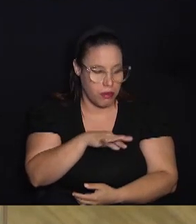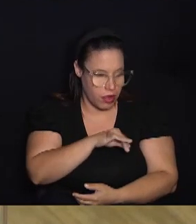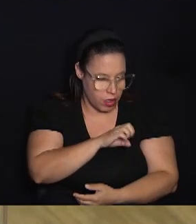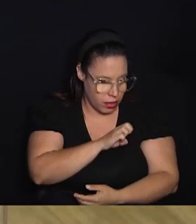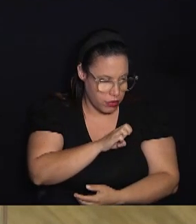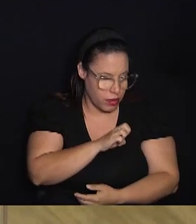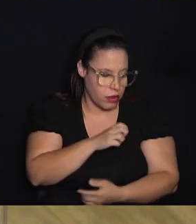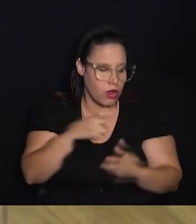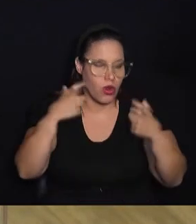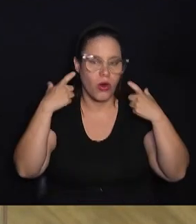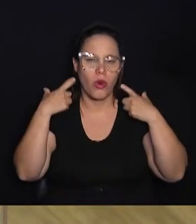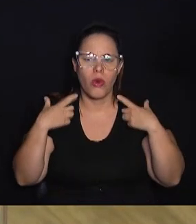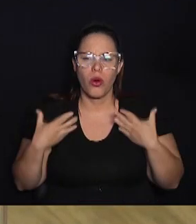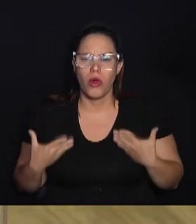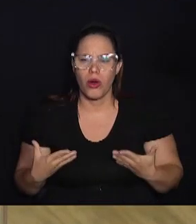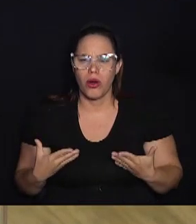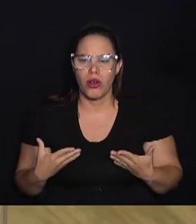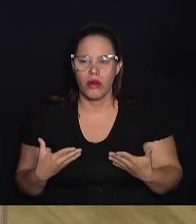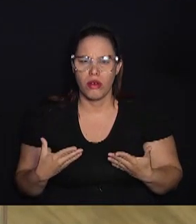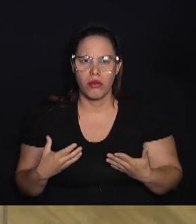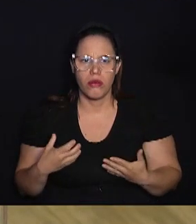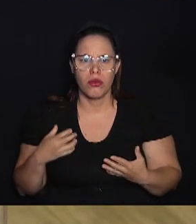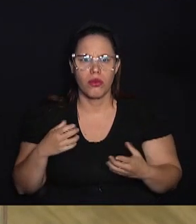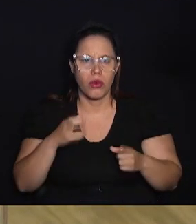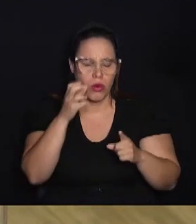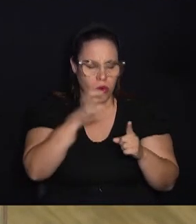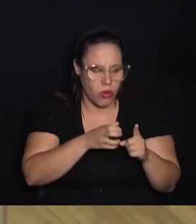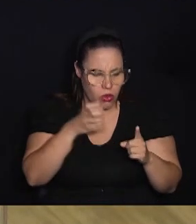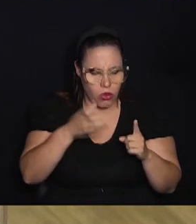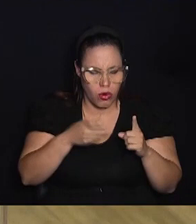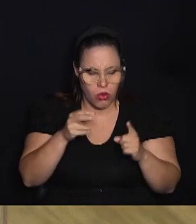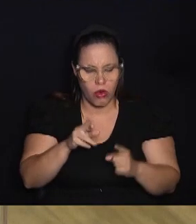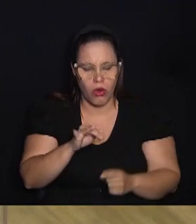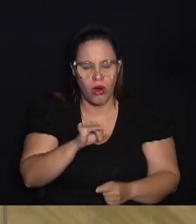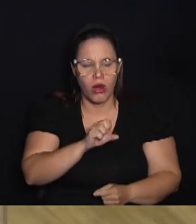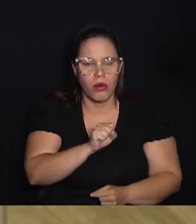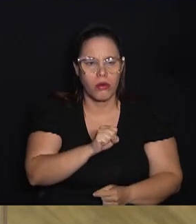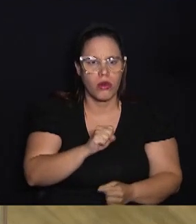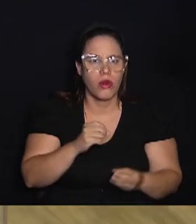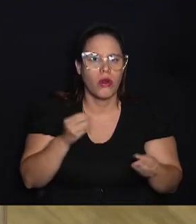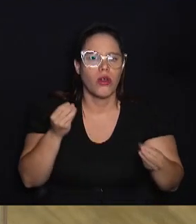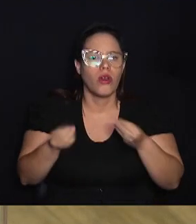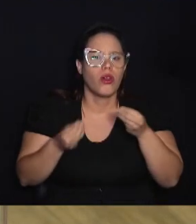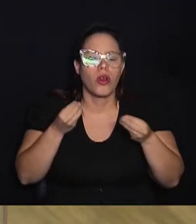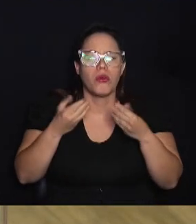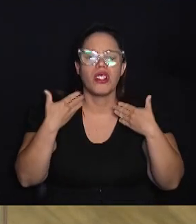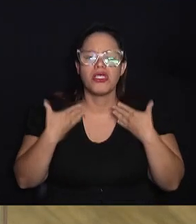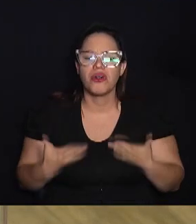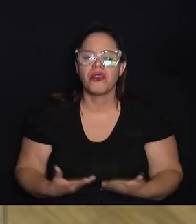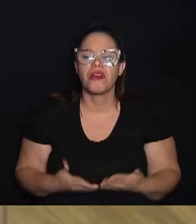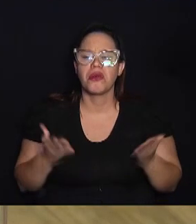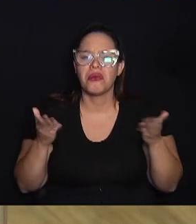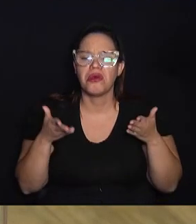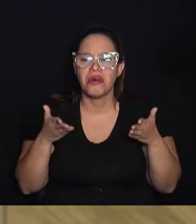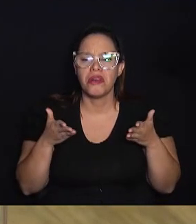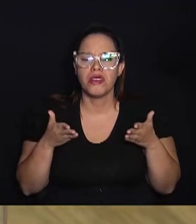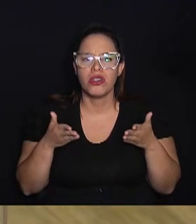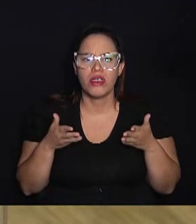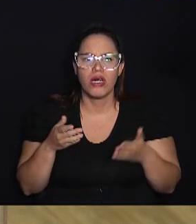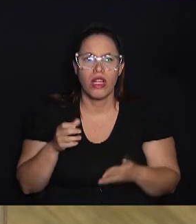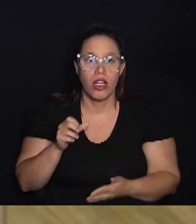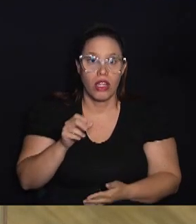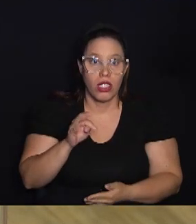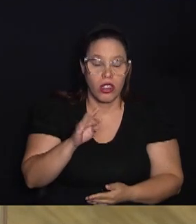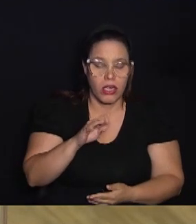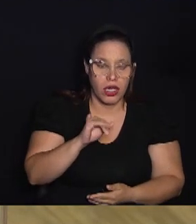corpos né porque é isso mesmo são corpos né como como que você vai Como está o seu corpo hoje né Independente se você é Trans se você